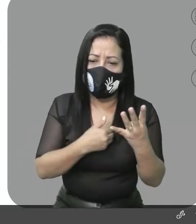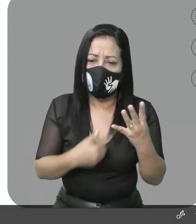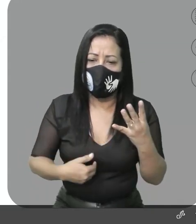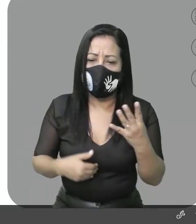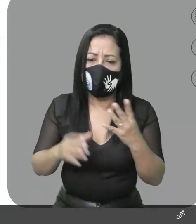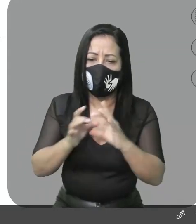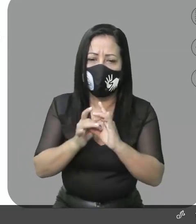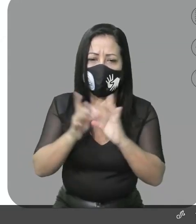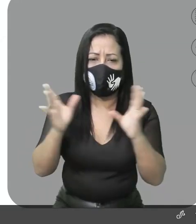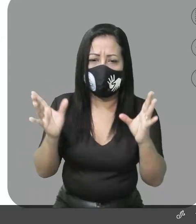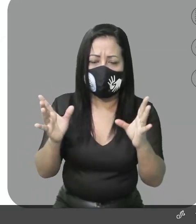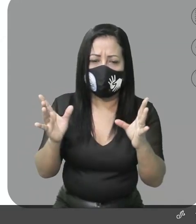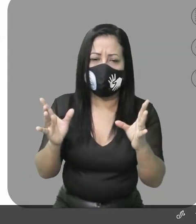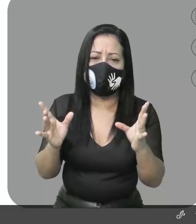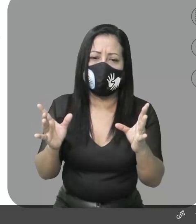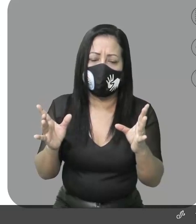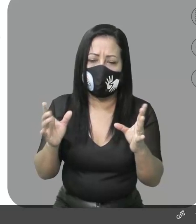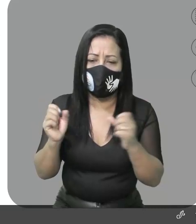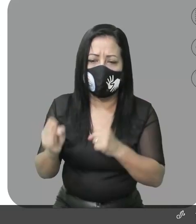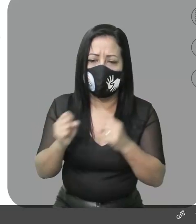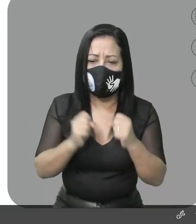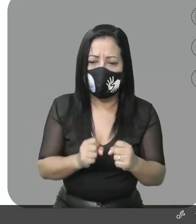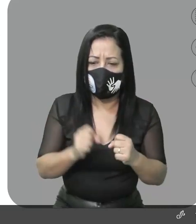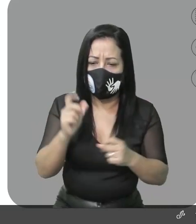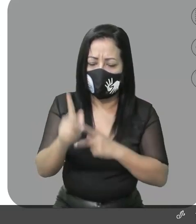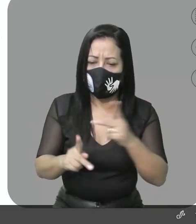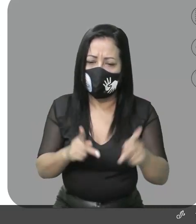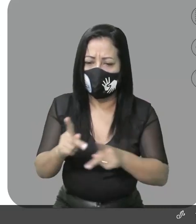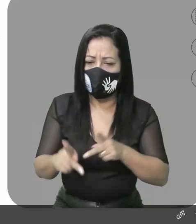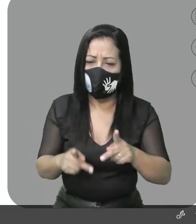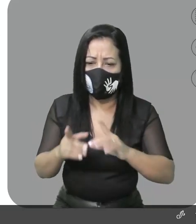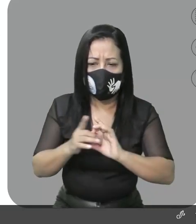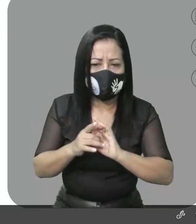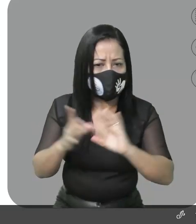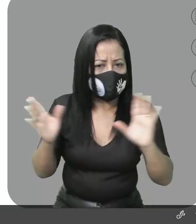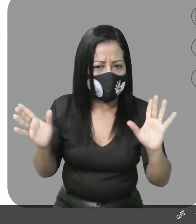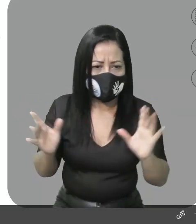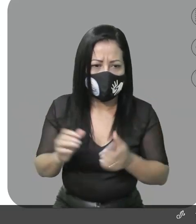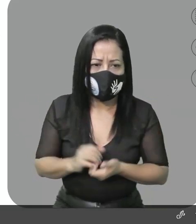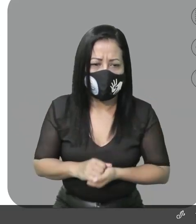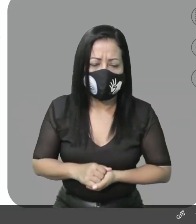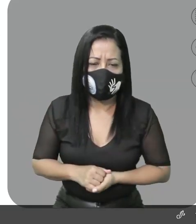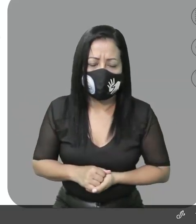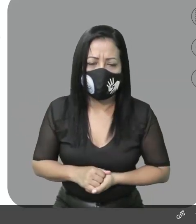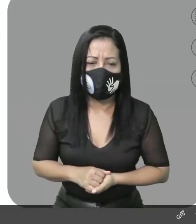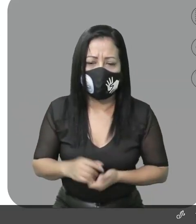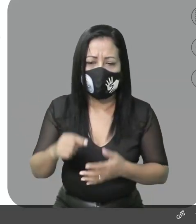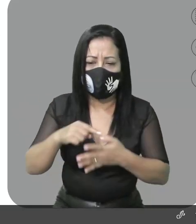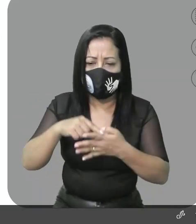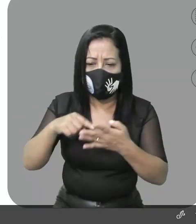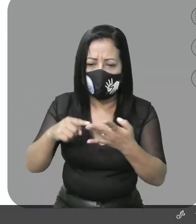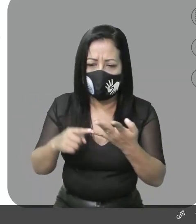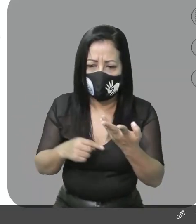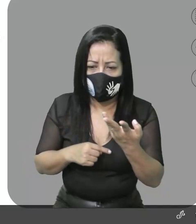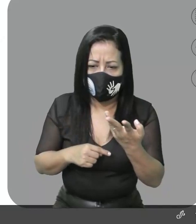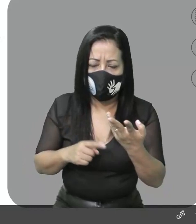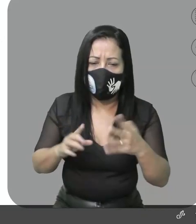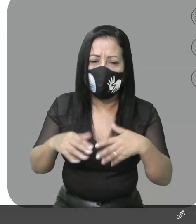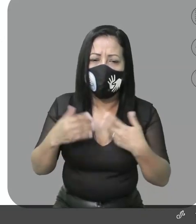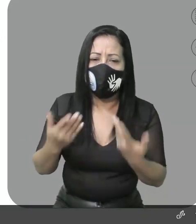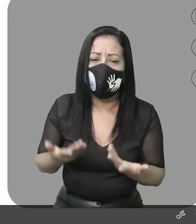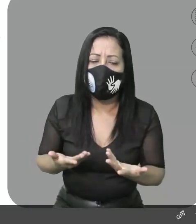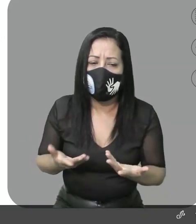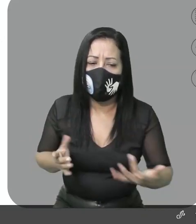participação, a cracia, o poder do povo, do demo, do povo. Então está relacionado à